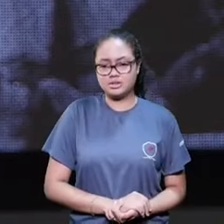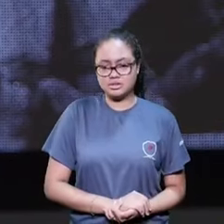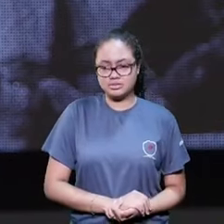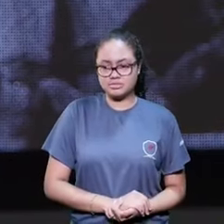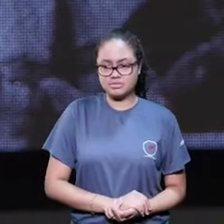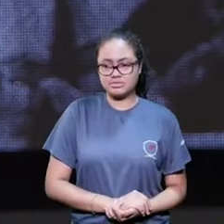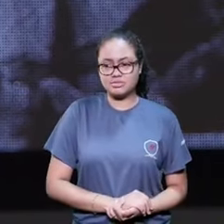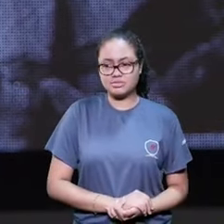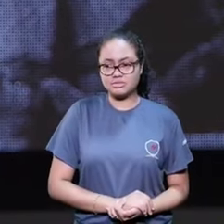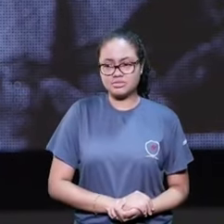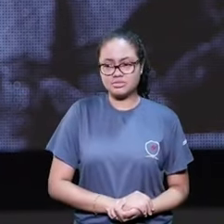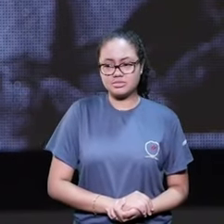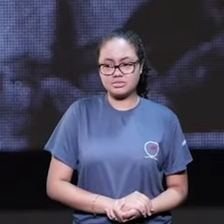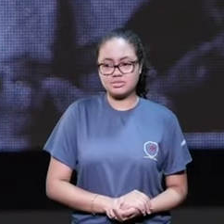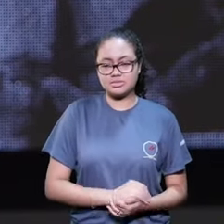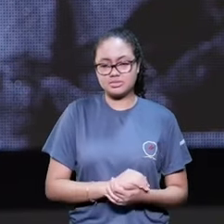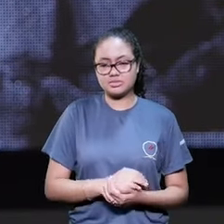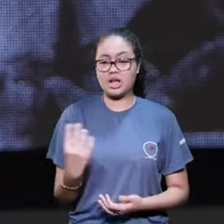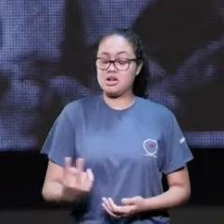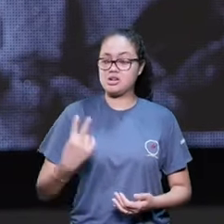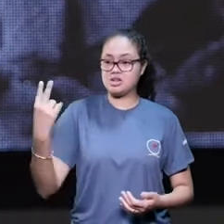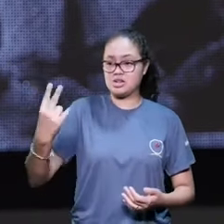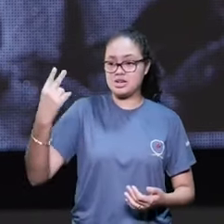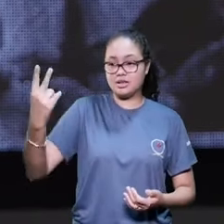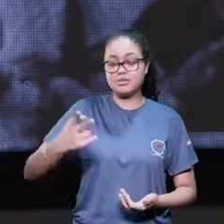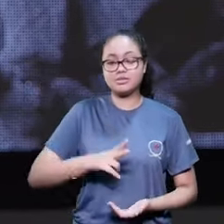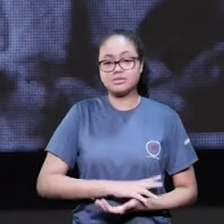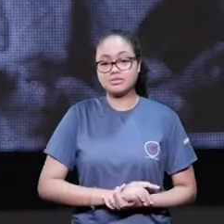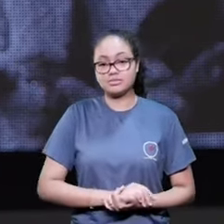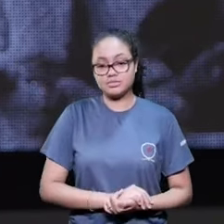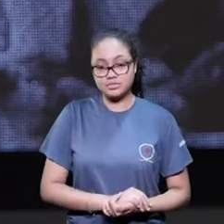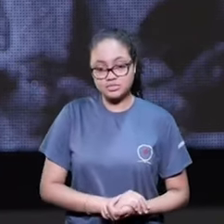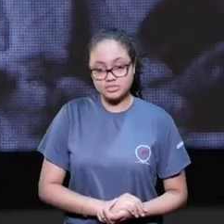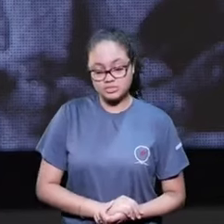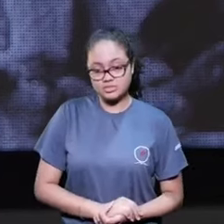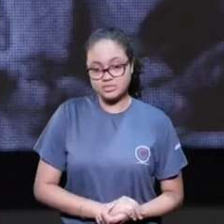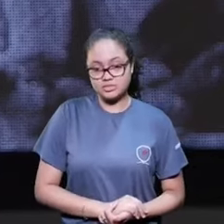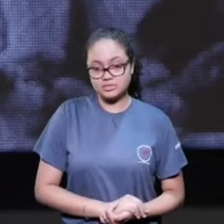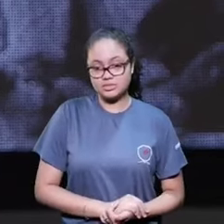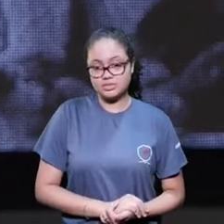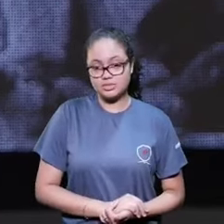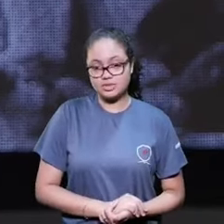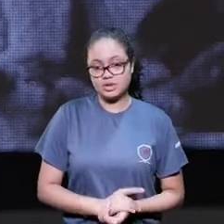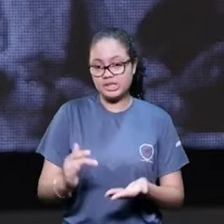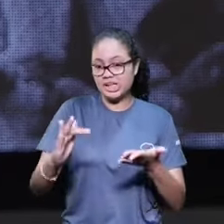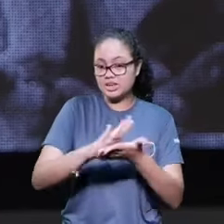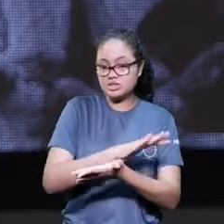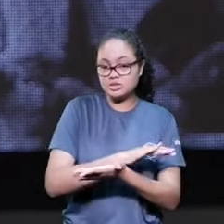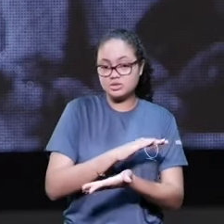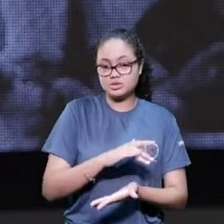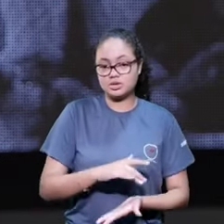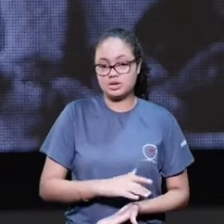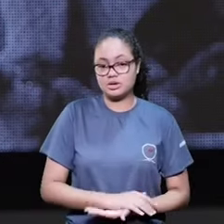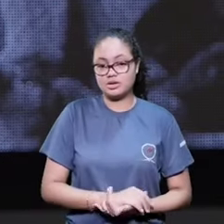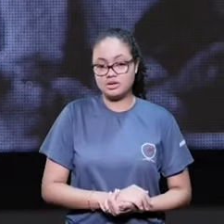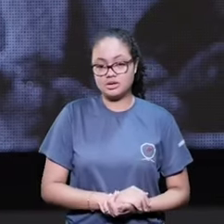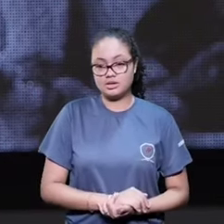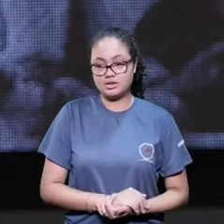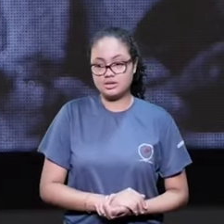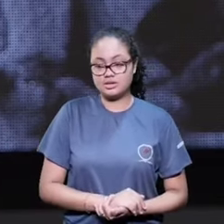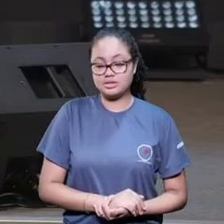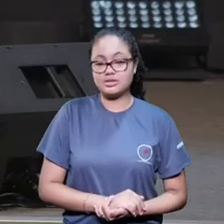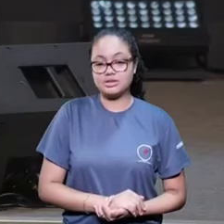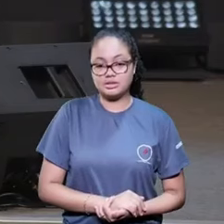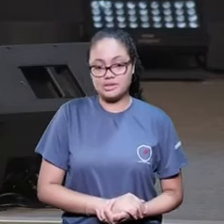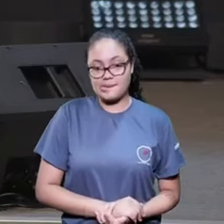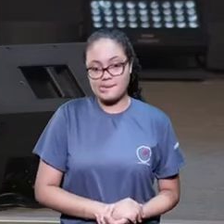em nenhuma parte da terra. Por que, que se Deus destruiu Sodoma e Gomorra, não destrói a terra? Onde estão as bolas de